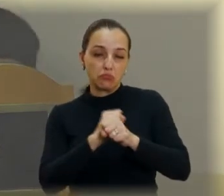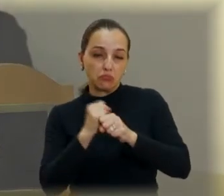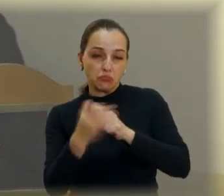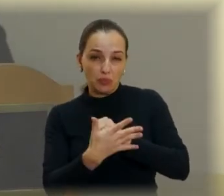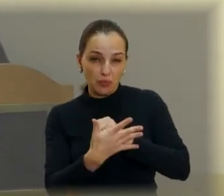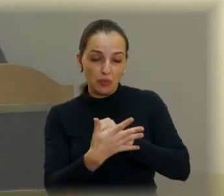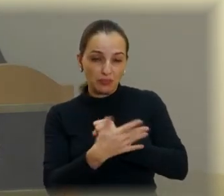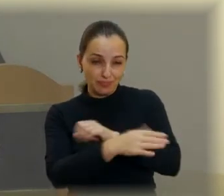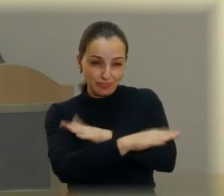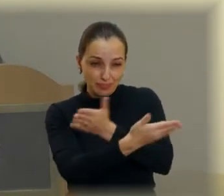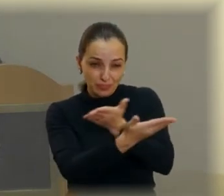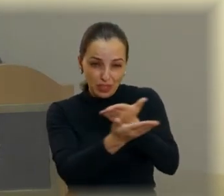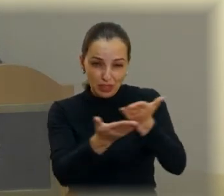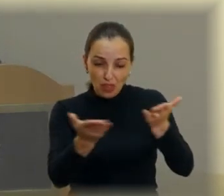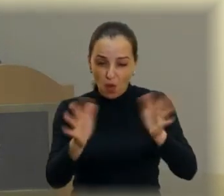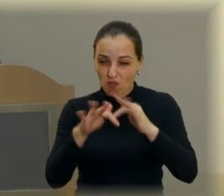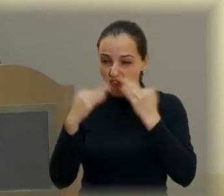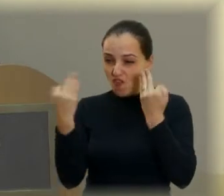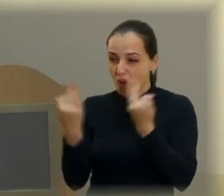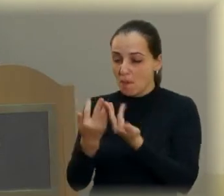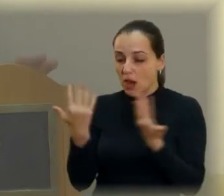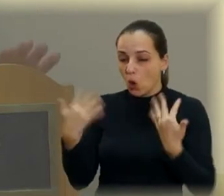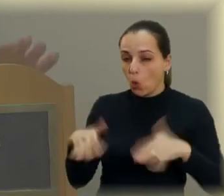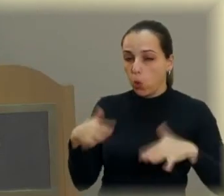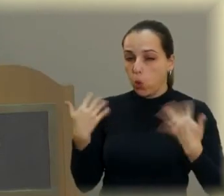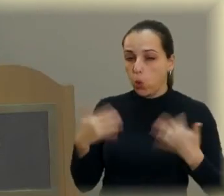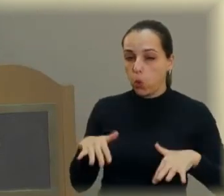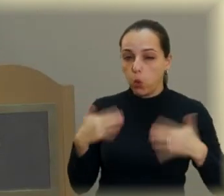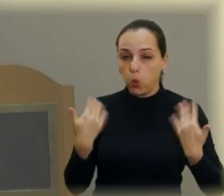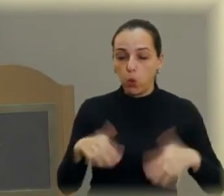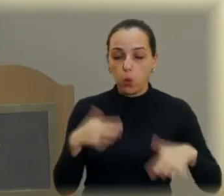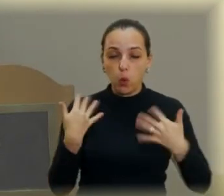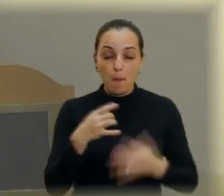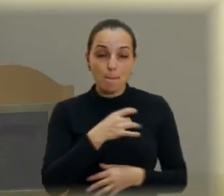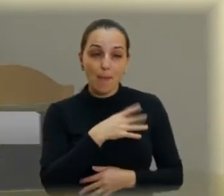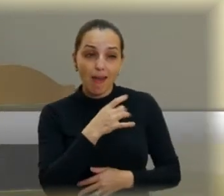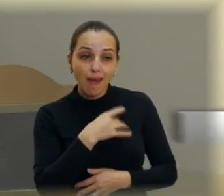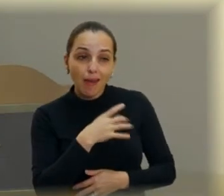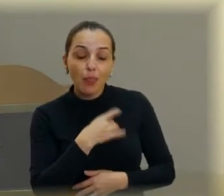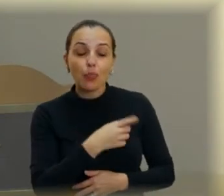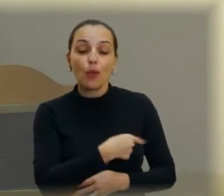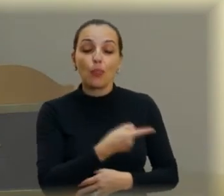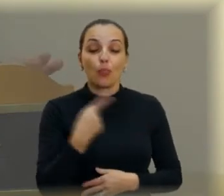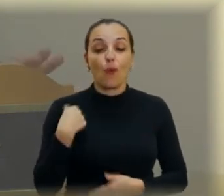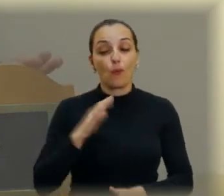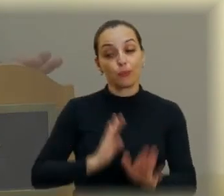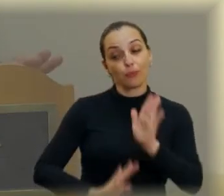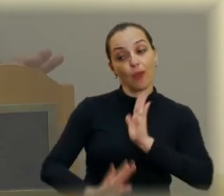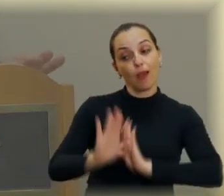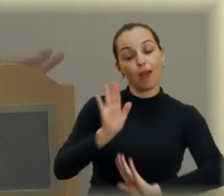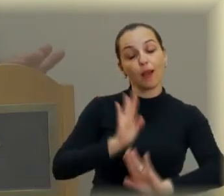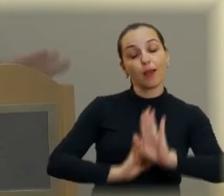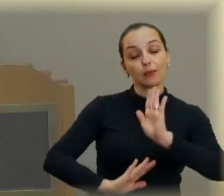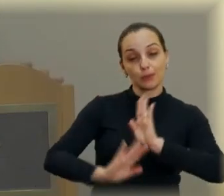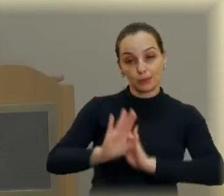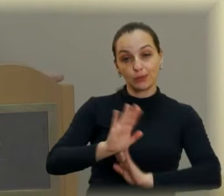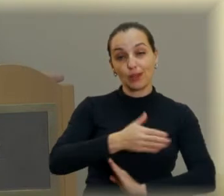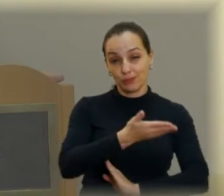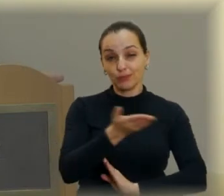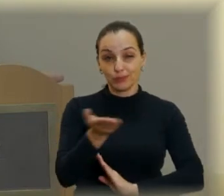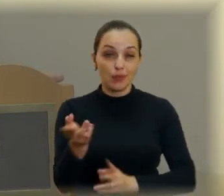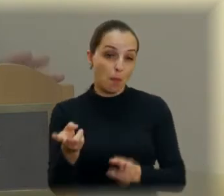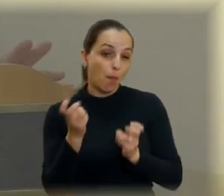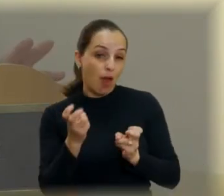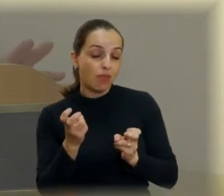apavorar todas as famílias e a gente sentido um cuidado muito grande vocês